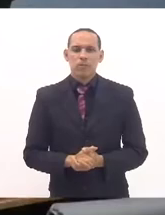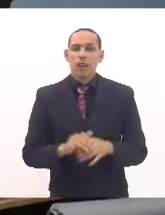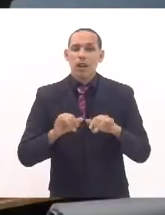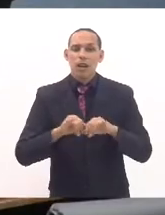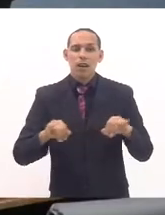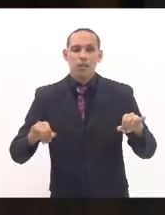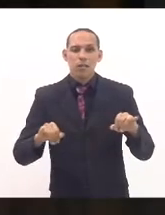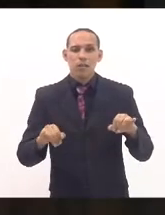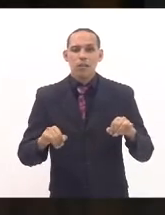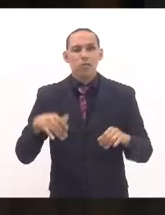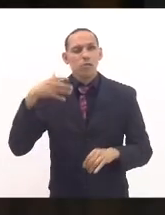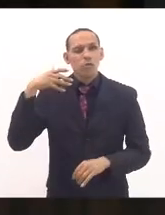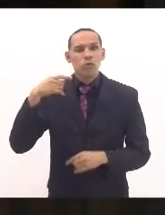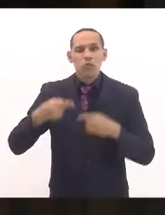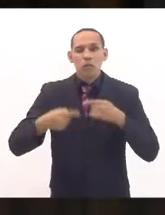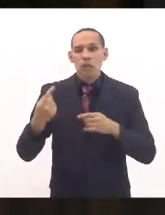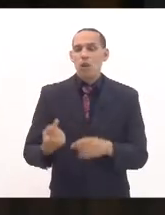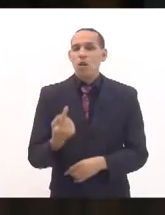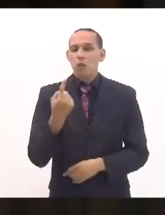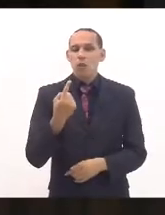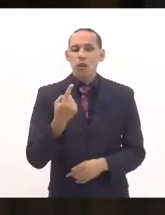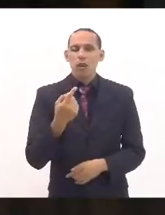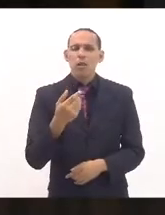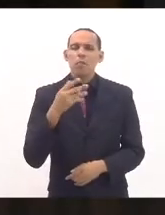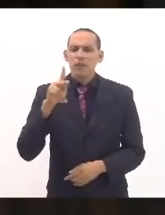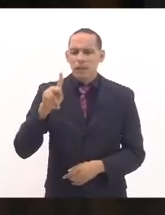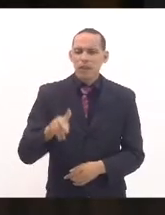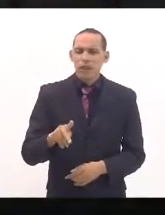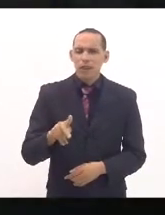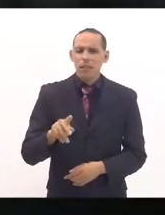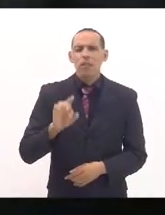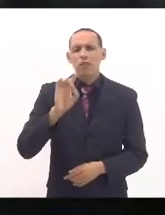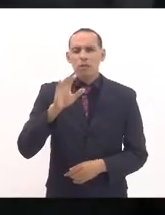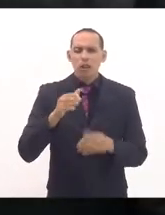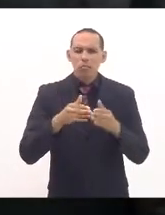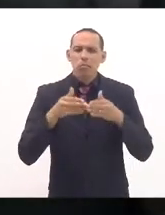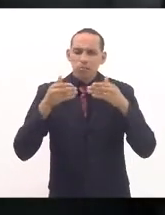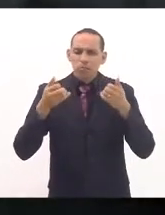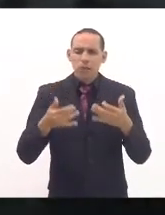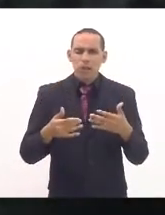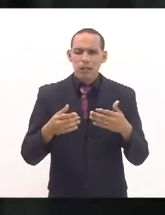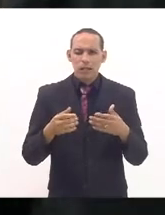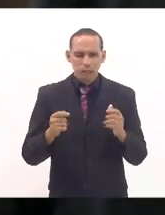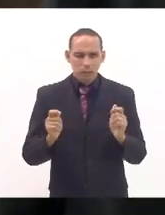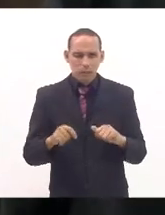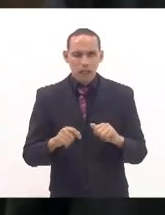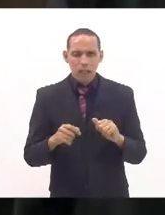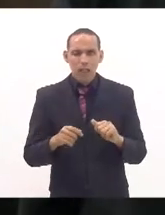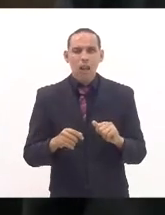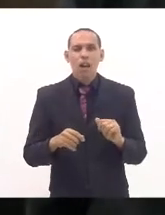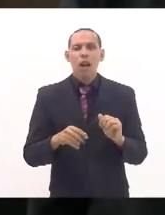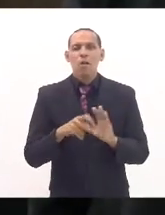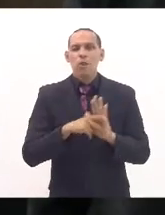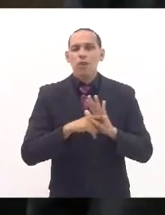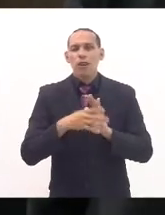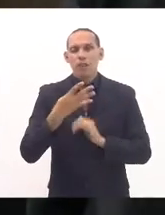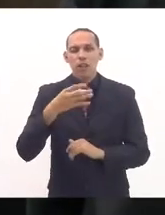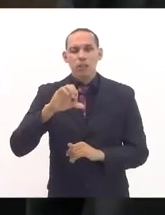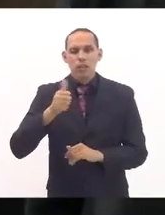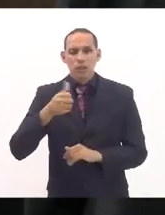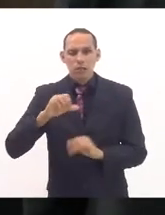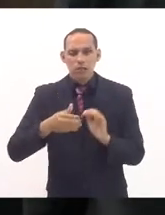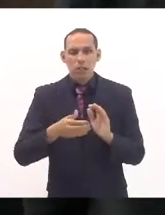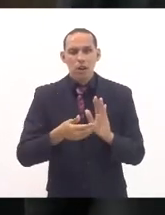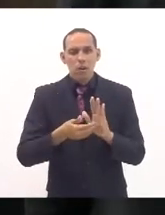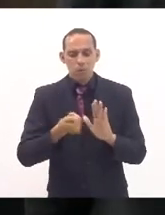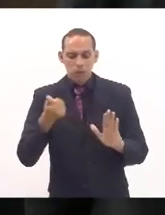Anuncio, em discussão única, projeto senhora, de resolução. Senhora Presidente, só fazendo uma questão de ordem, se for possível, retirar o projeto 4919 de pauta, por